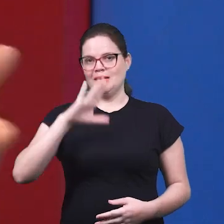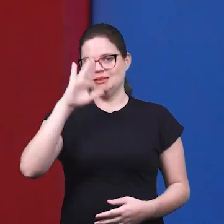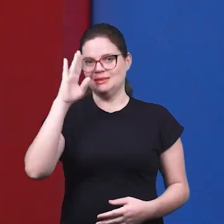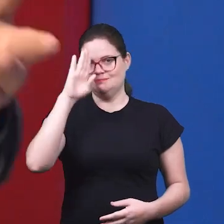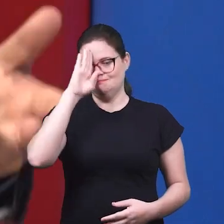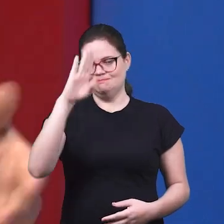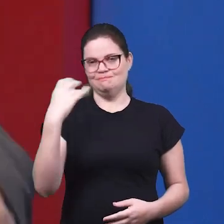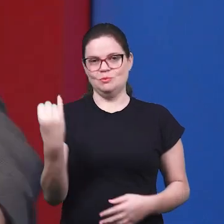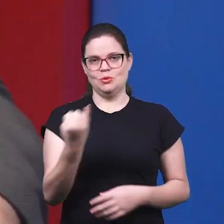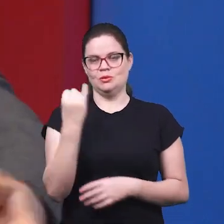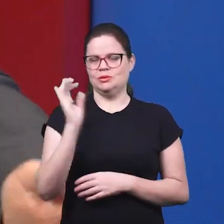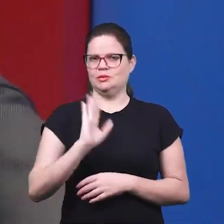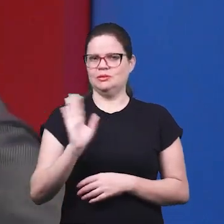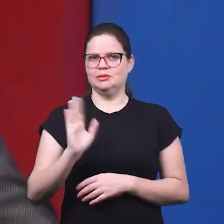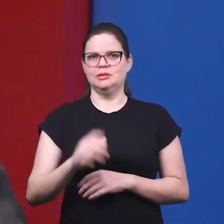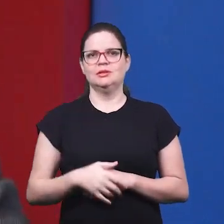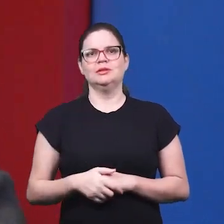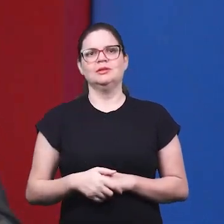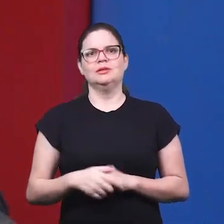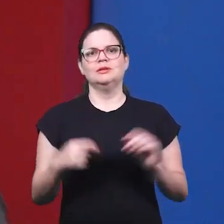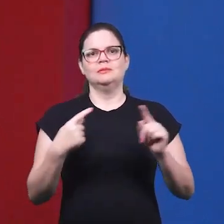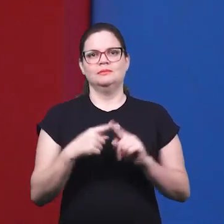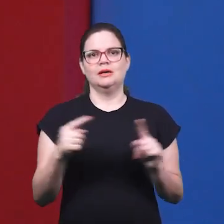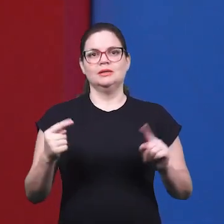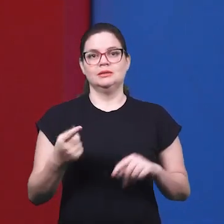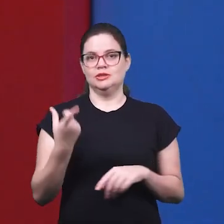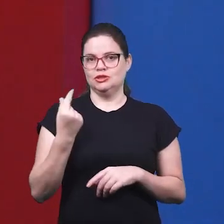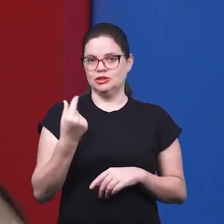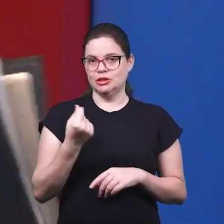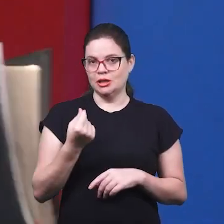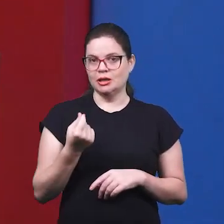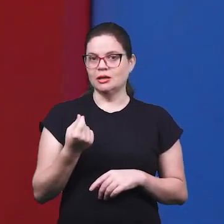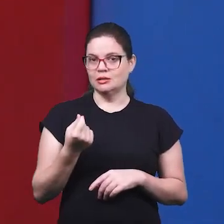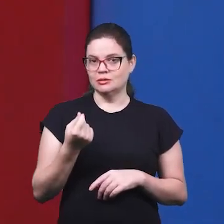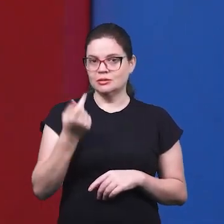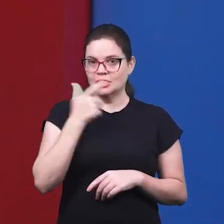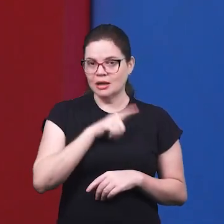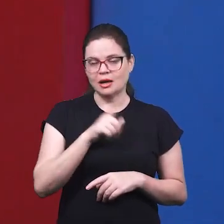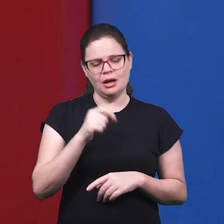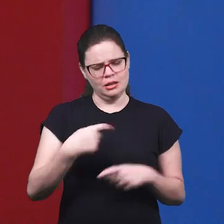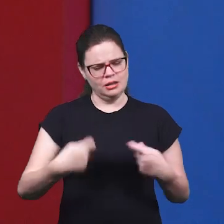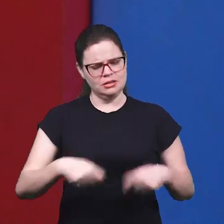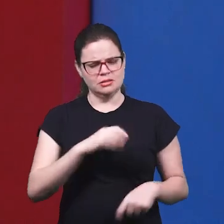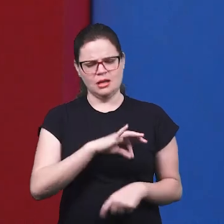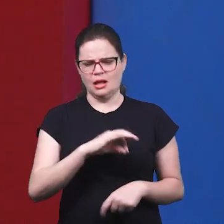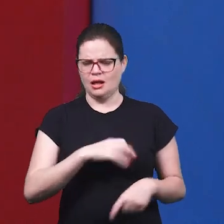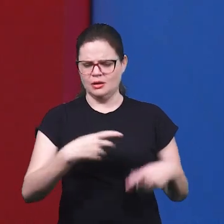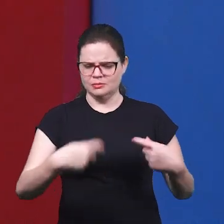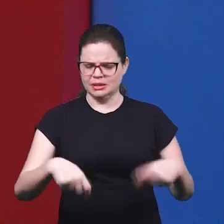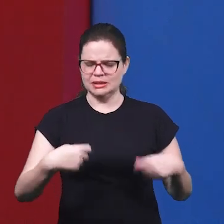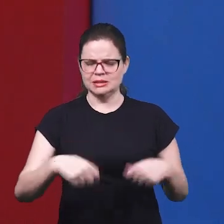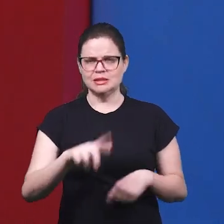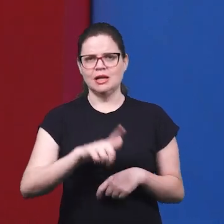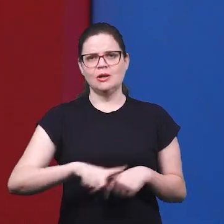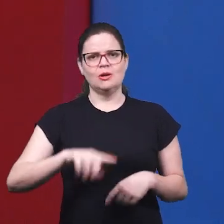importante, né? Claro, é Então, evidente. ganhar o dinheiro é necessário. Não faz mal a ninguém.